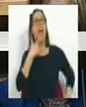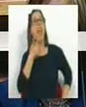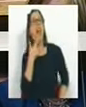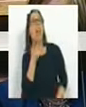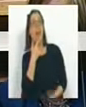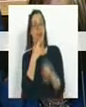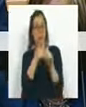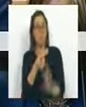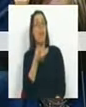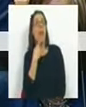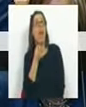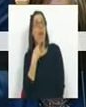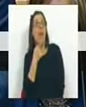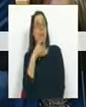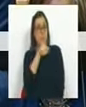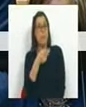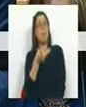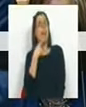boca,